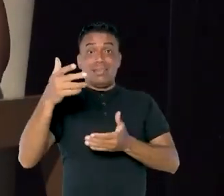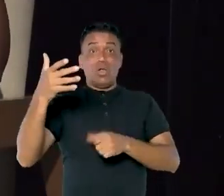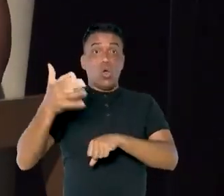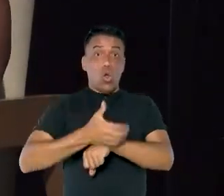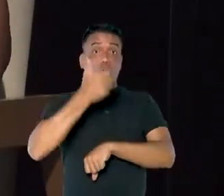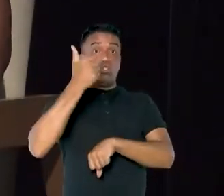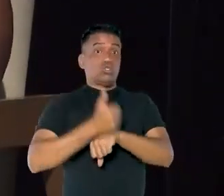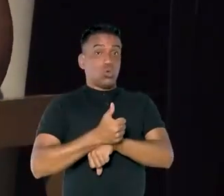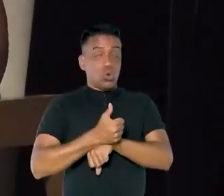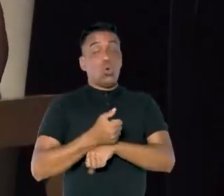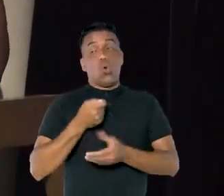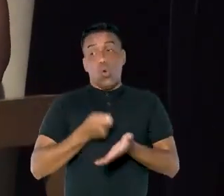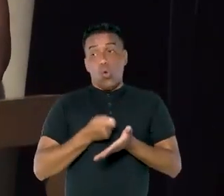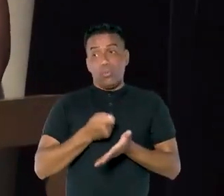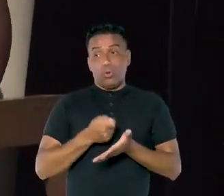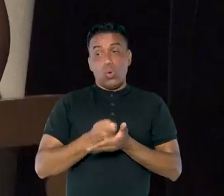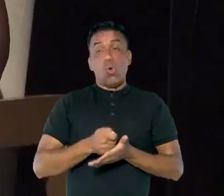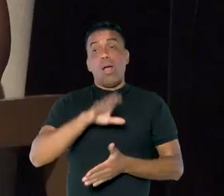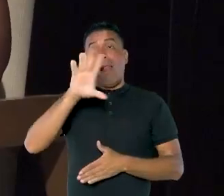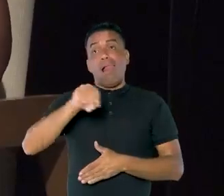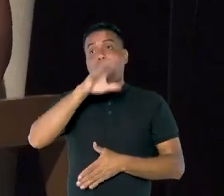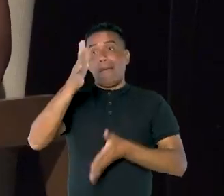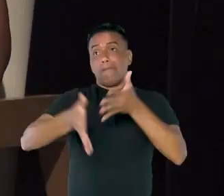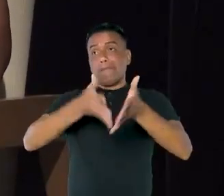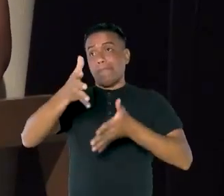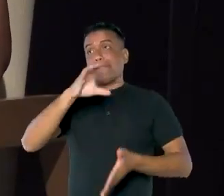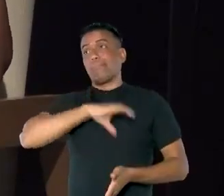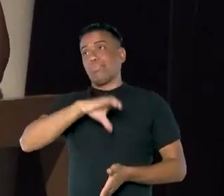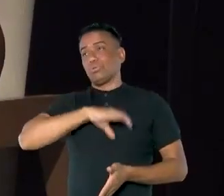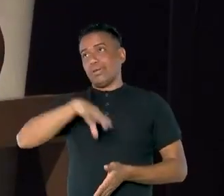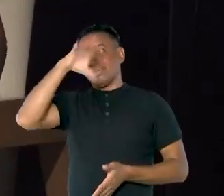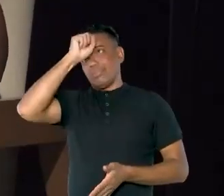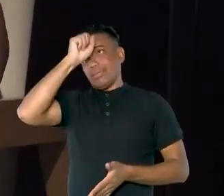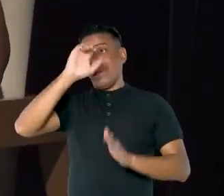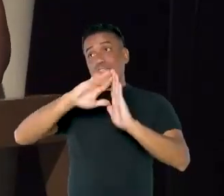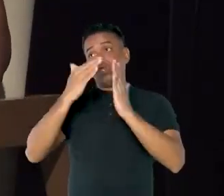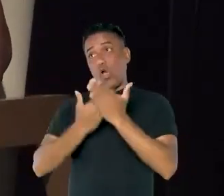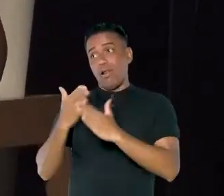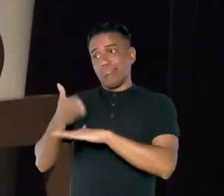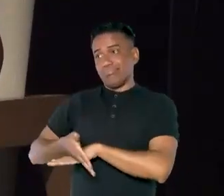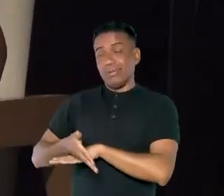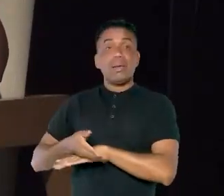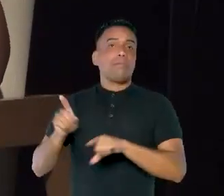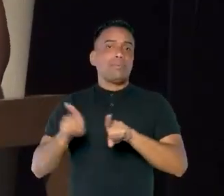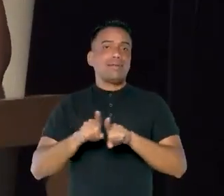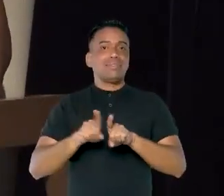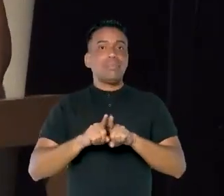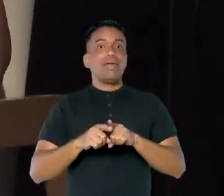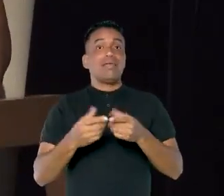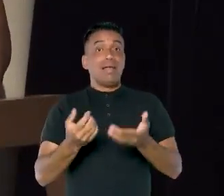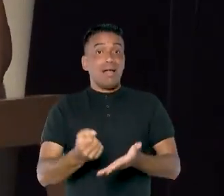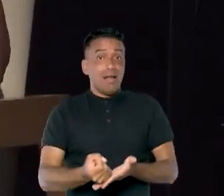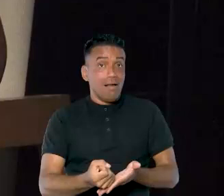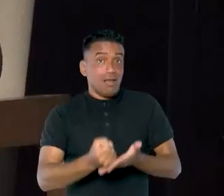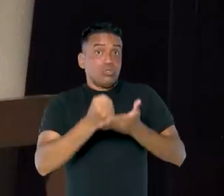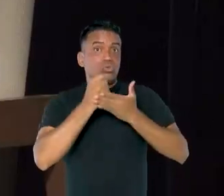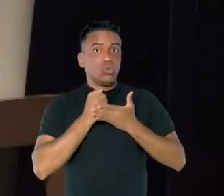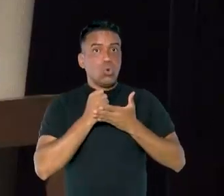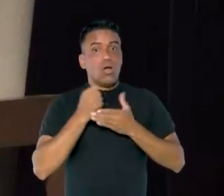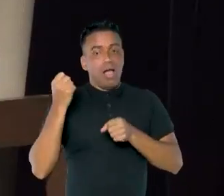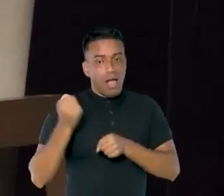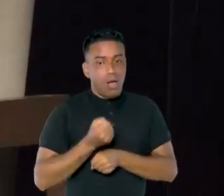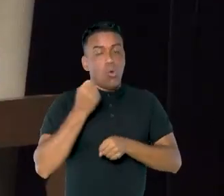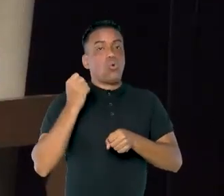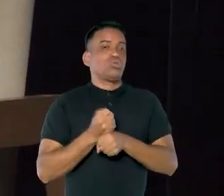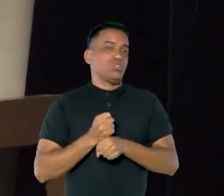a gente, obrigou a gente a falar português, ir para a escola, né, mas, ao mesmo tempo, foram os que nos ajudaram também a construir o